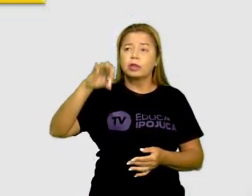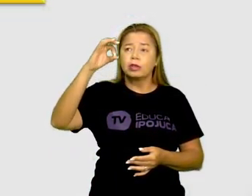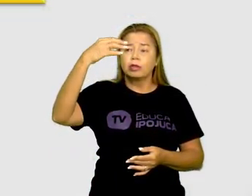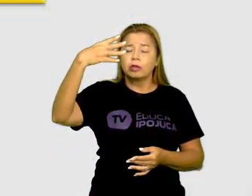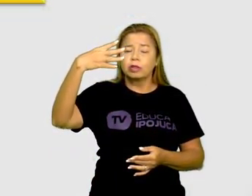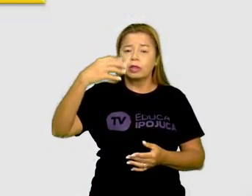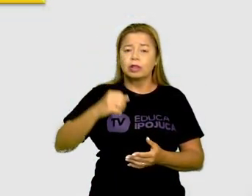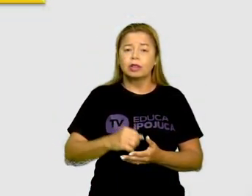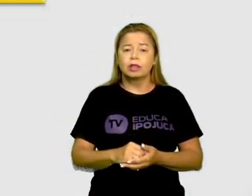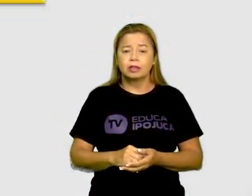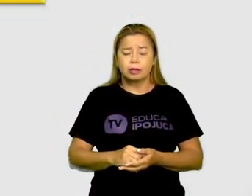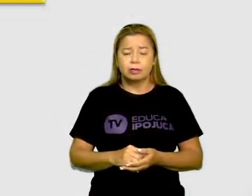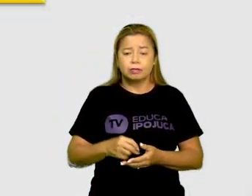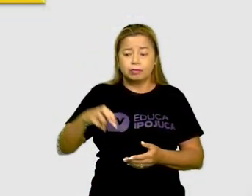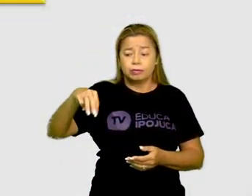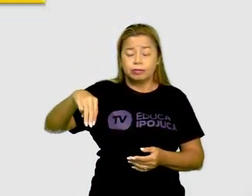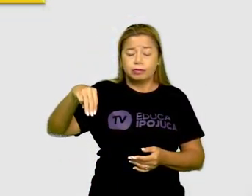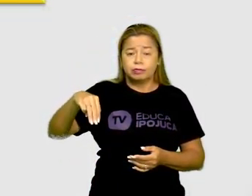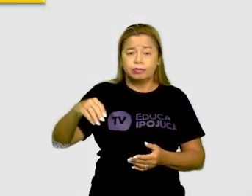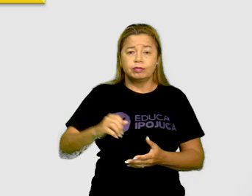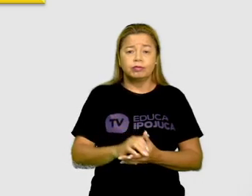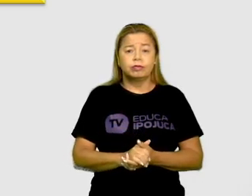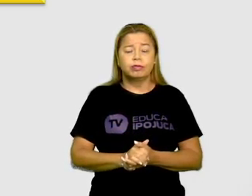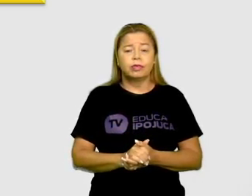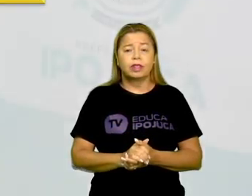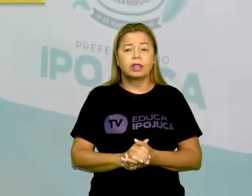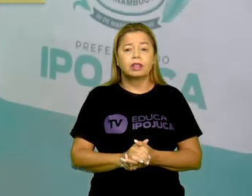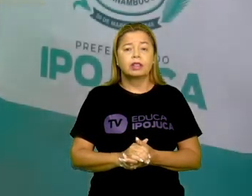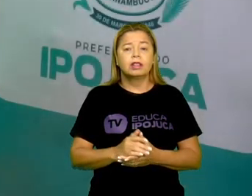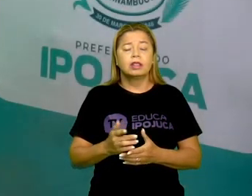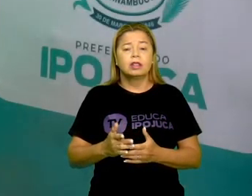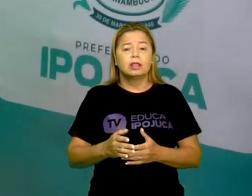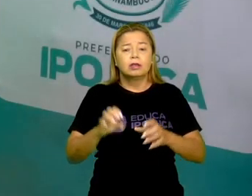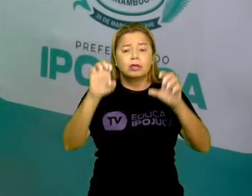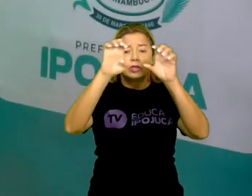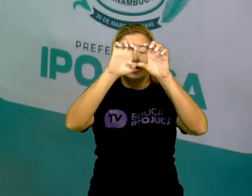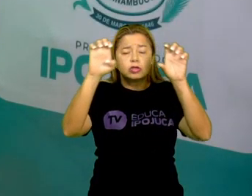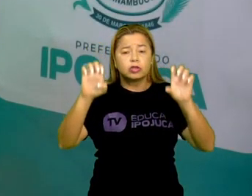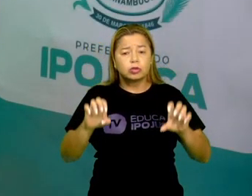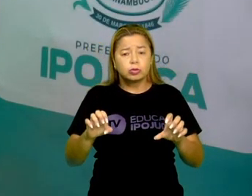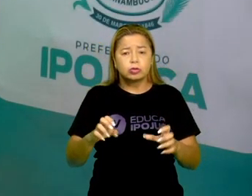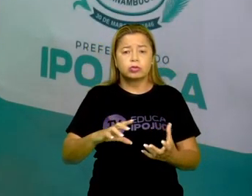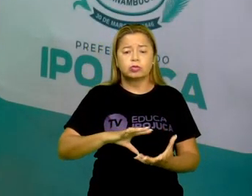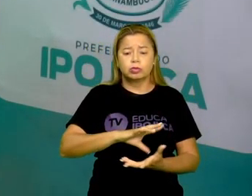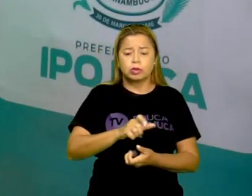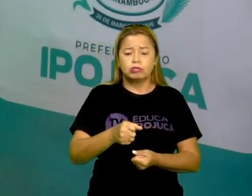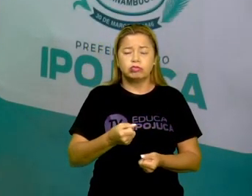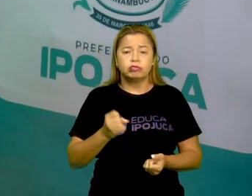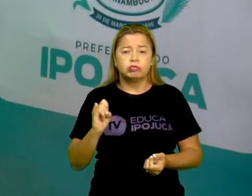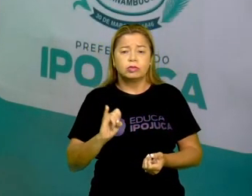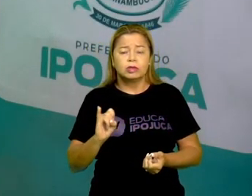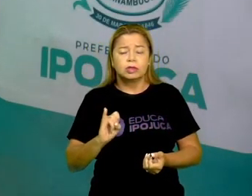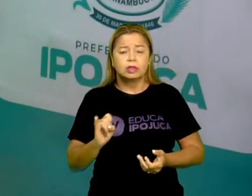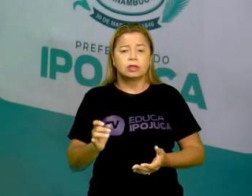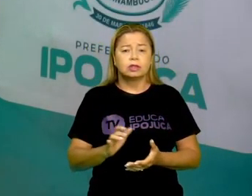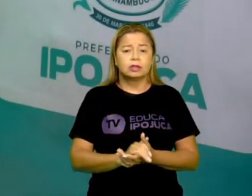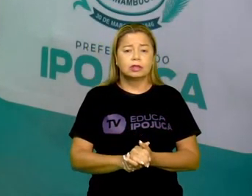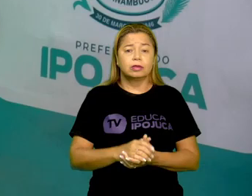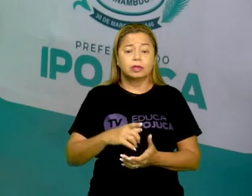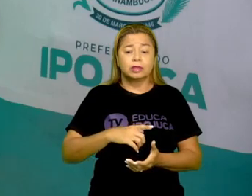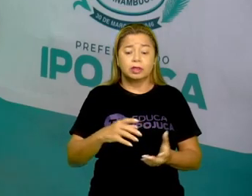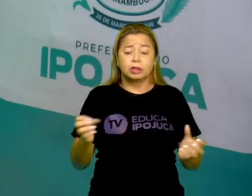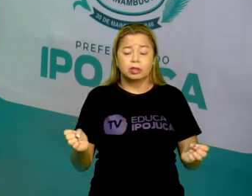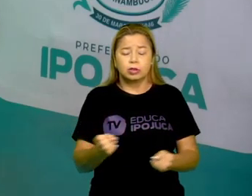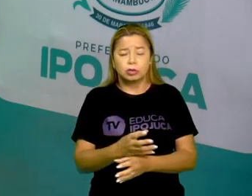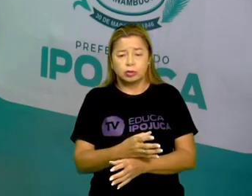milímetro quadrado. No sistema internacional, todas têm um nome quadrado no fim, tá bom? Acontece o